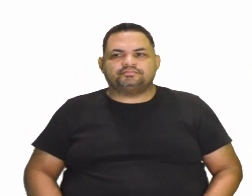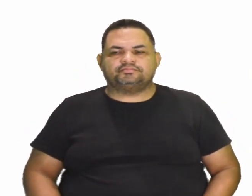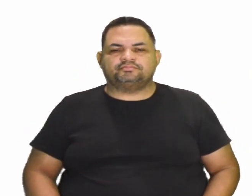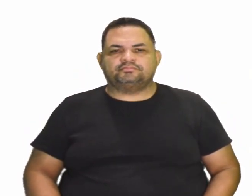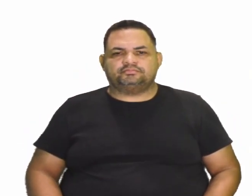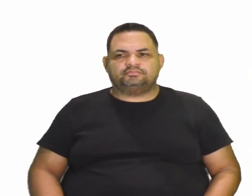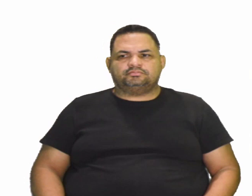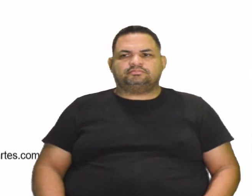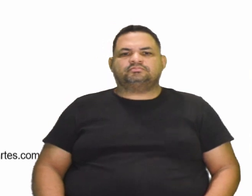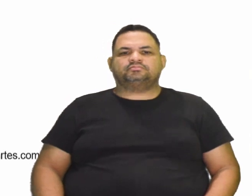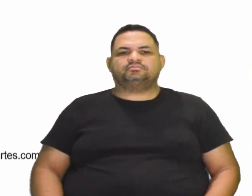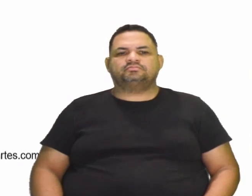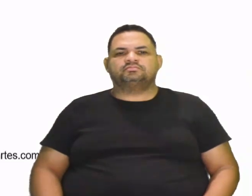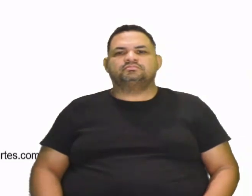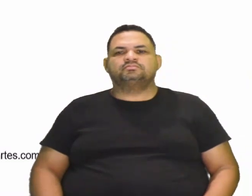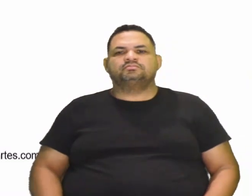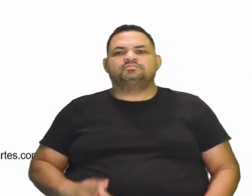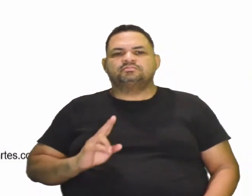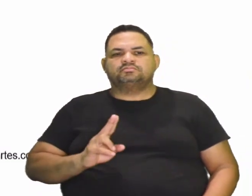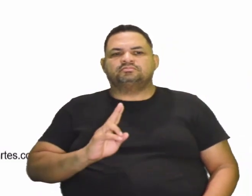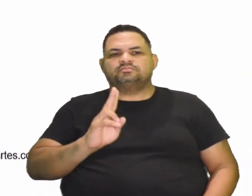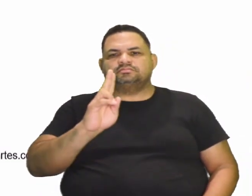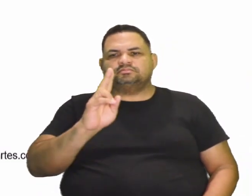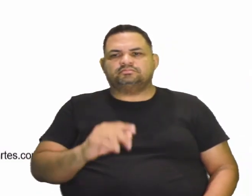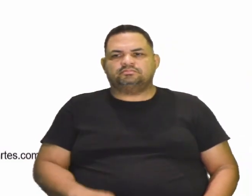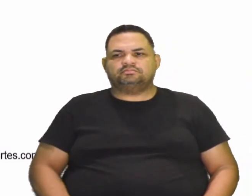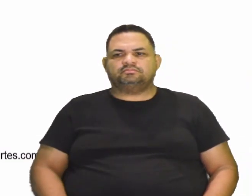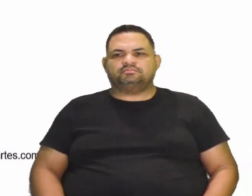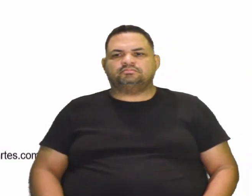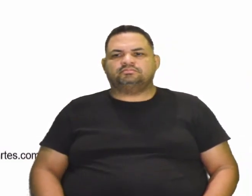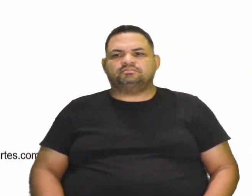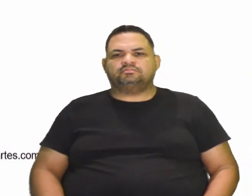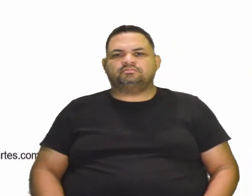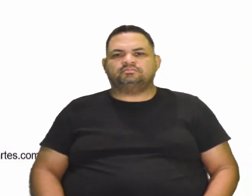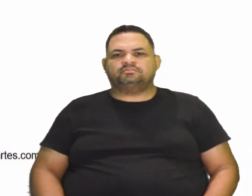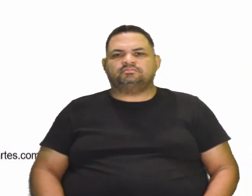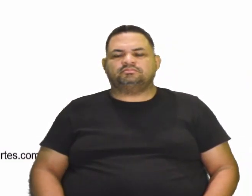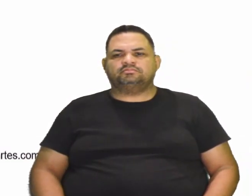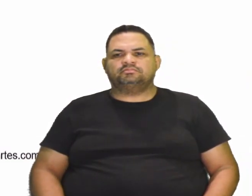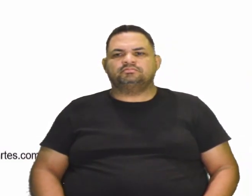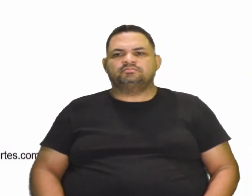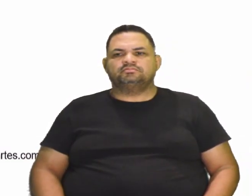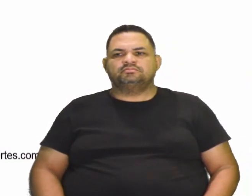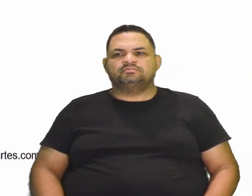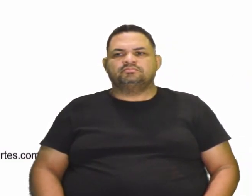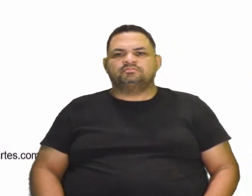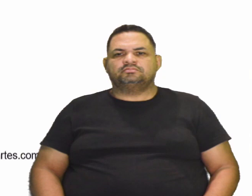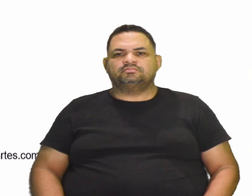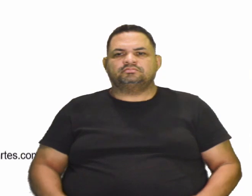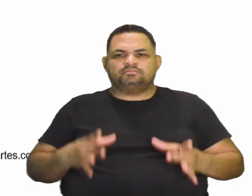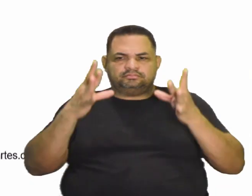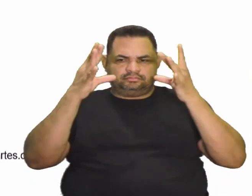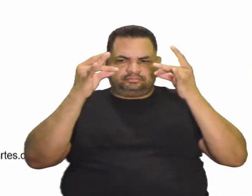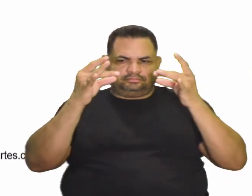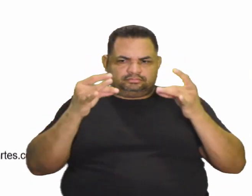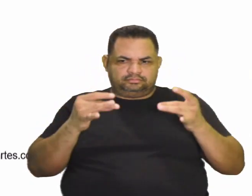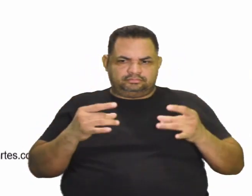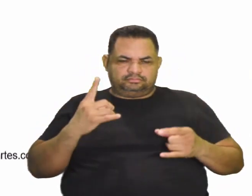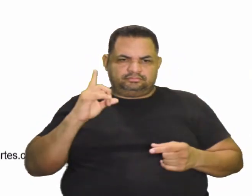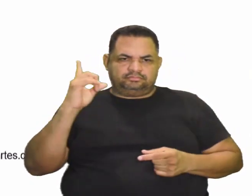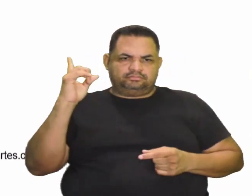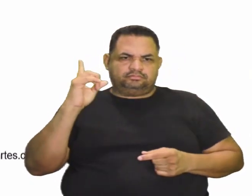romana. Muito bem, seguindo, vamos aqui um pouco mais, né, detalhe dessa obra, como,